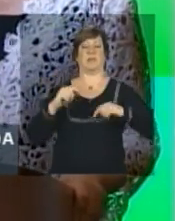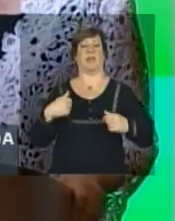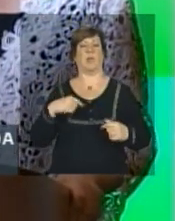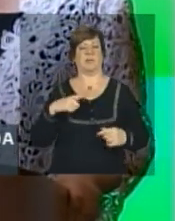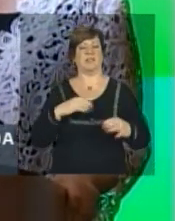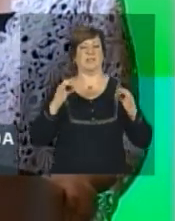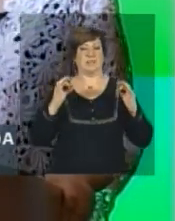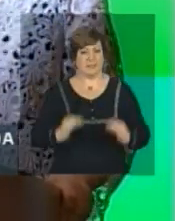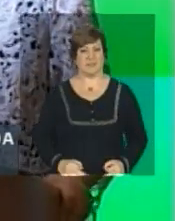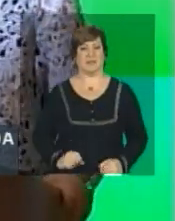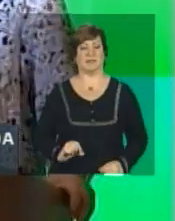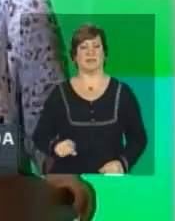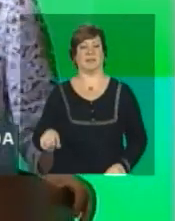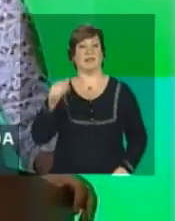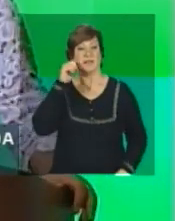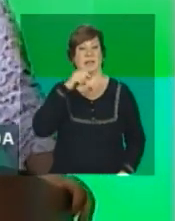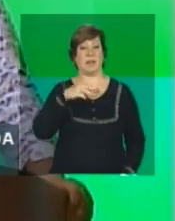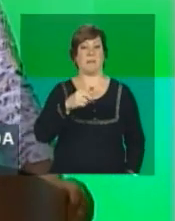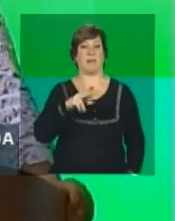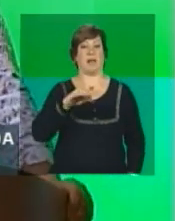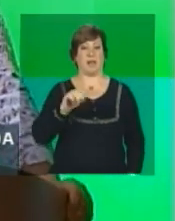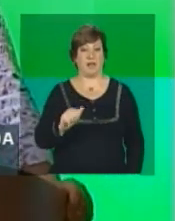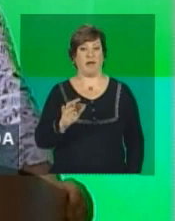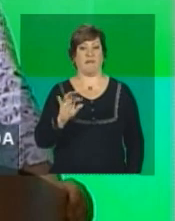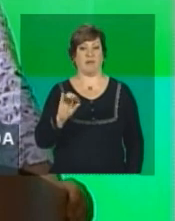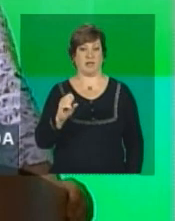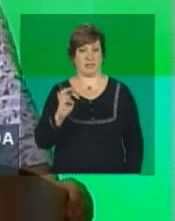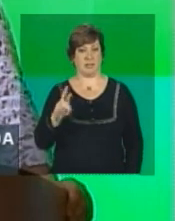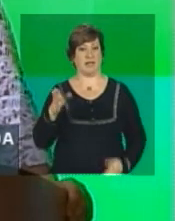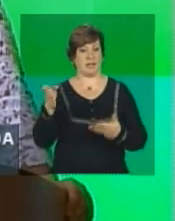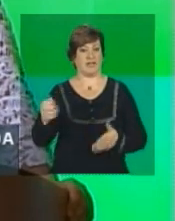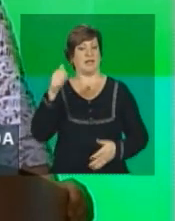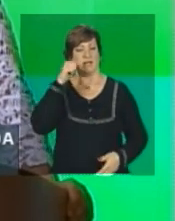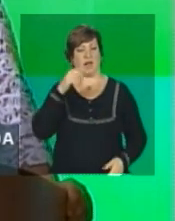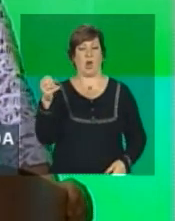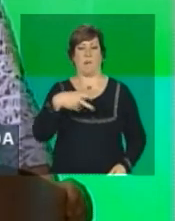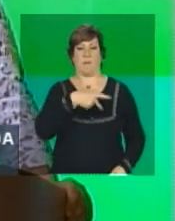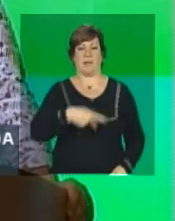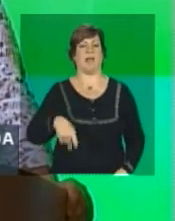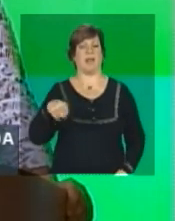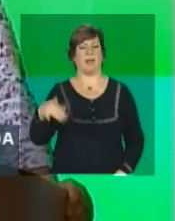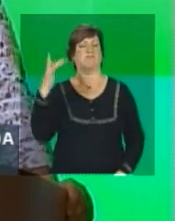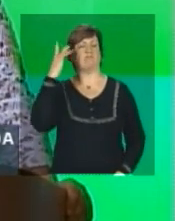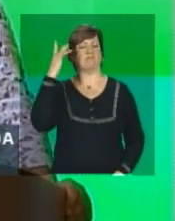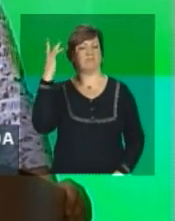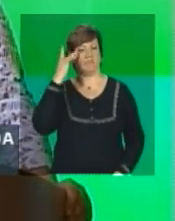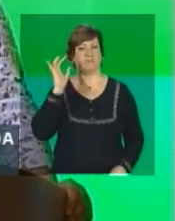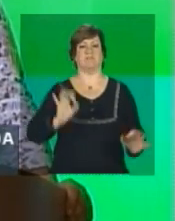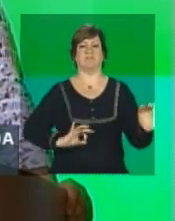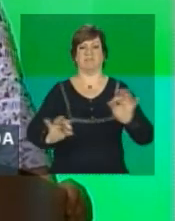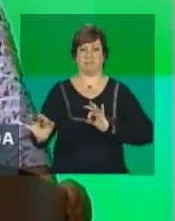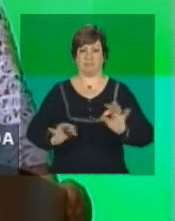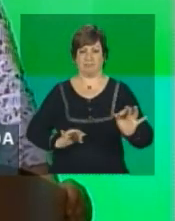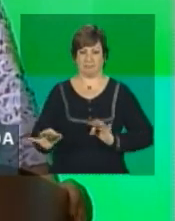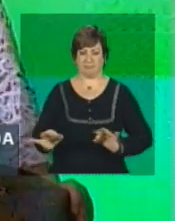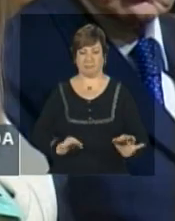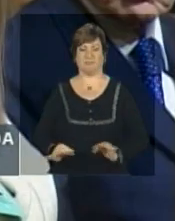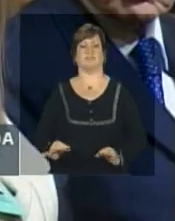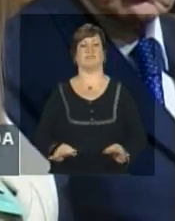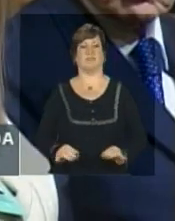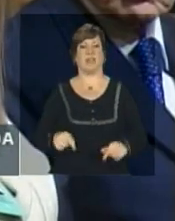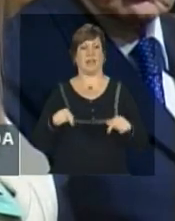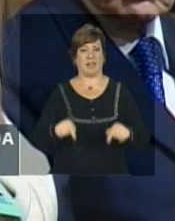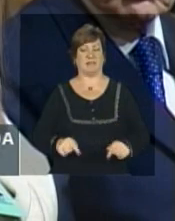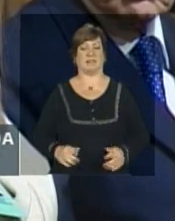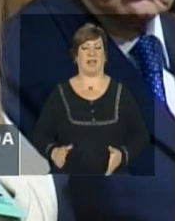tenho certeza que a Maria das Graças Foster é a pessoa indicada para liderar